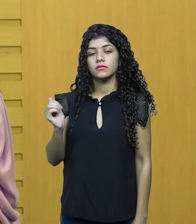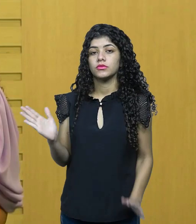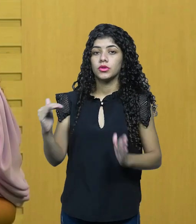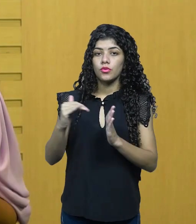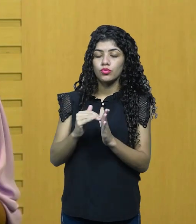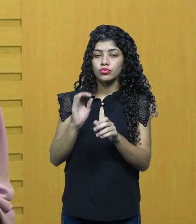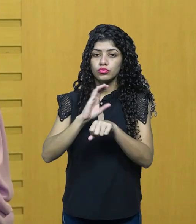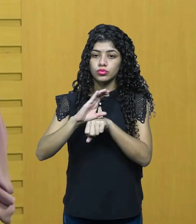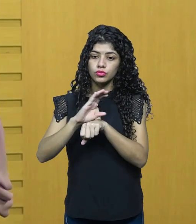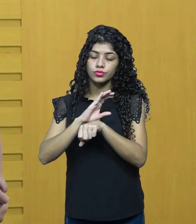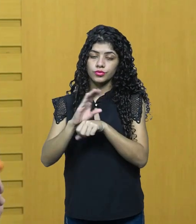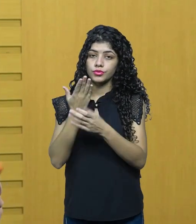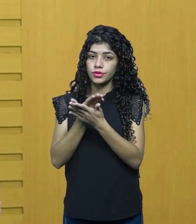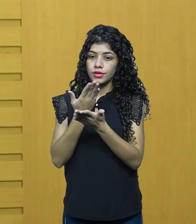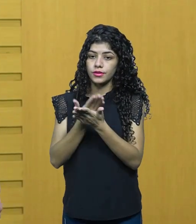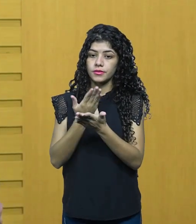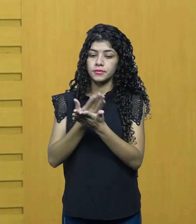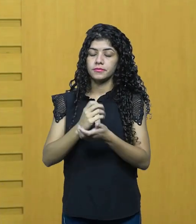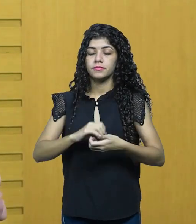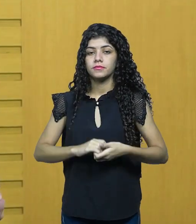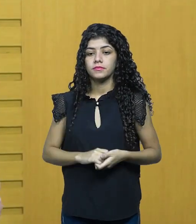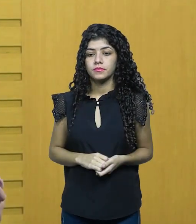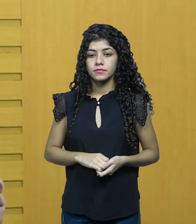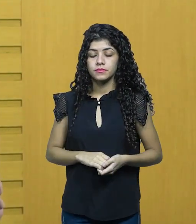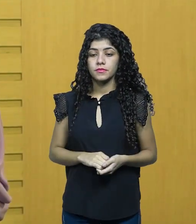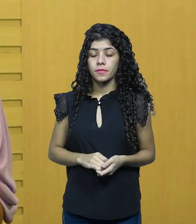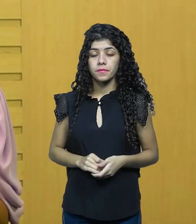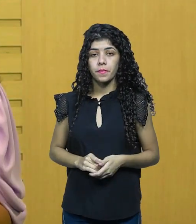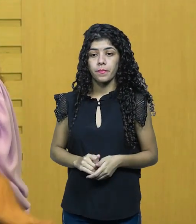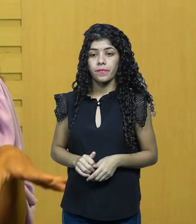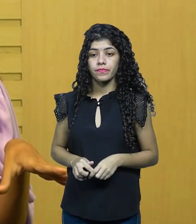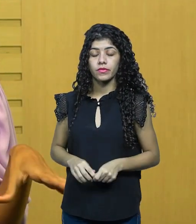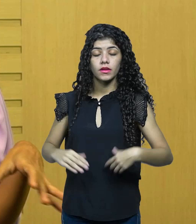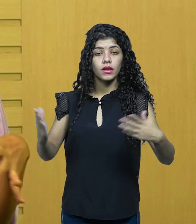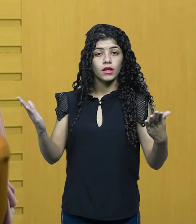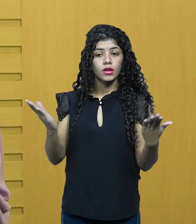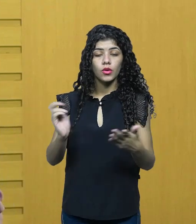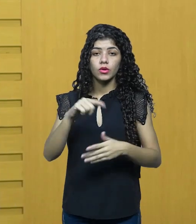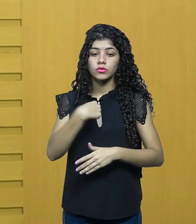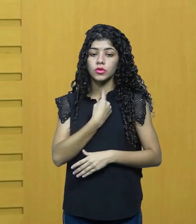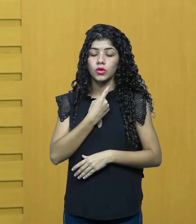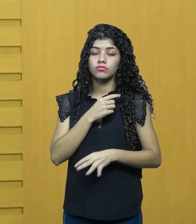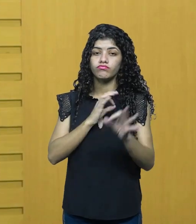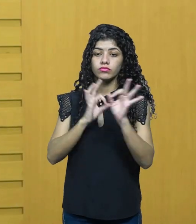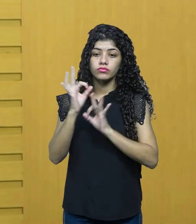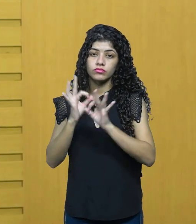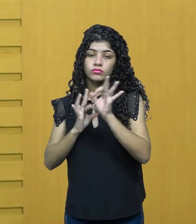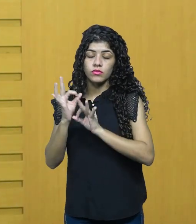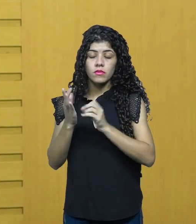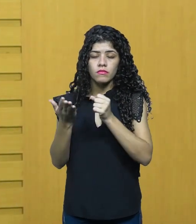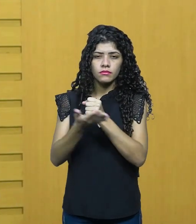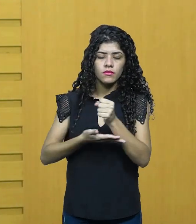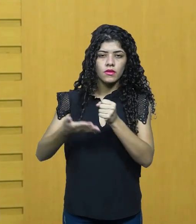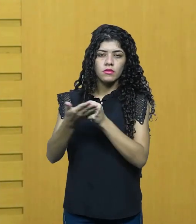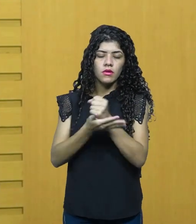último módulo do curso de Roteiro e Escrita Criativa. Neste módulo, vamos falar sobre elementos básicos de formatação 2.